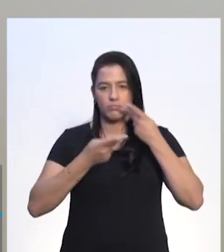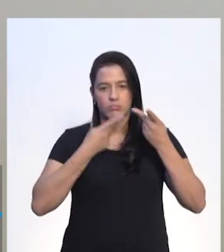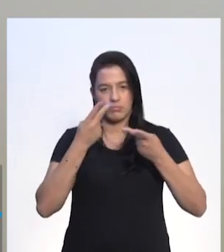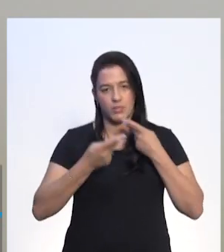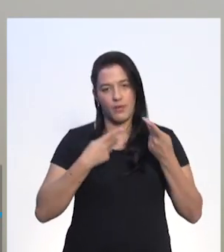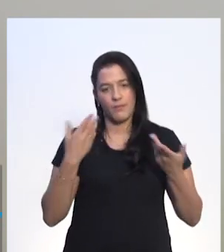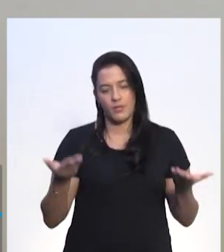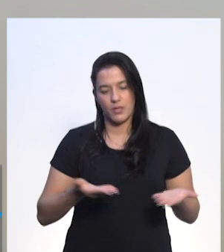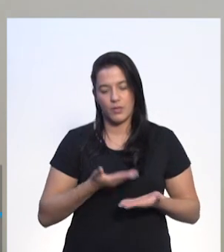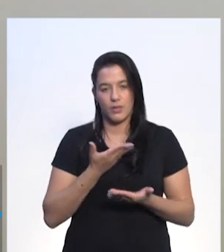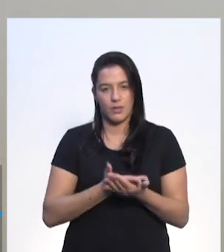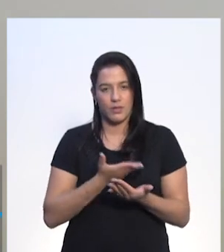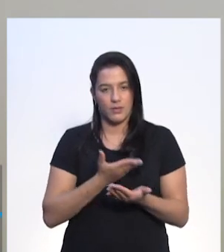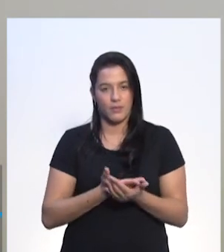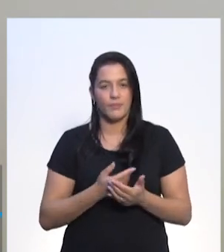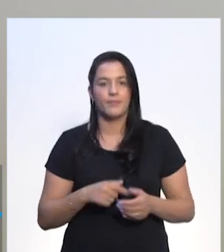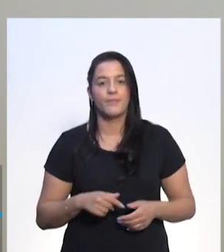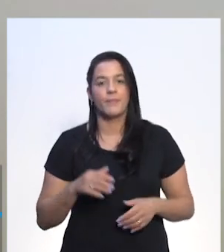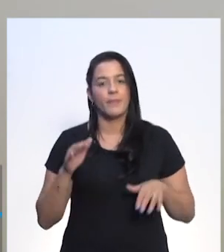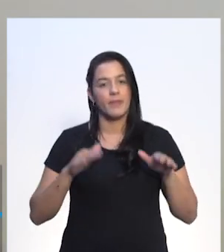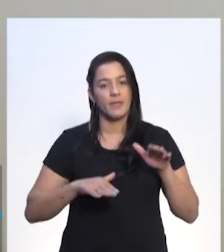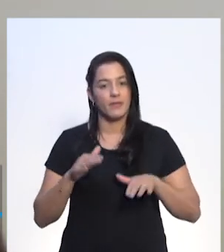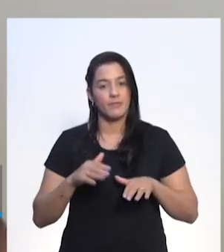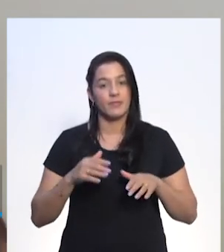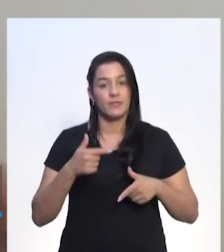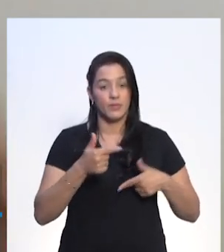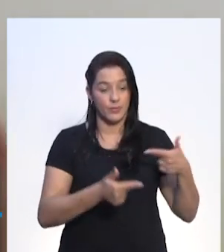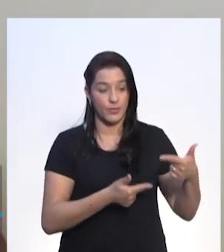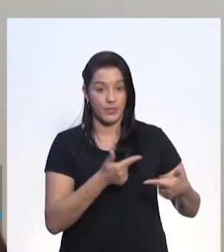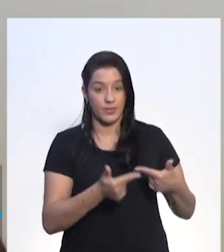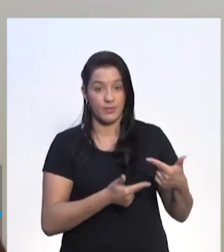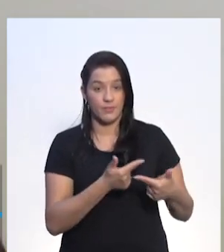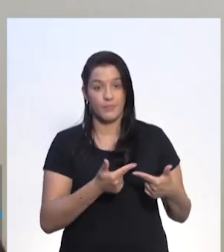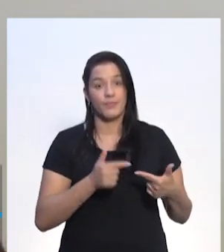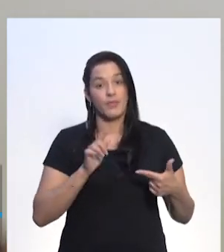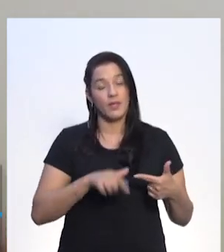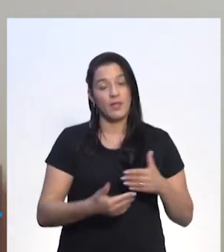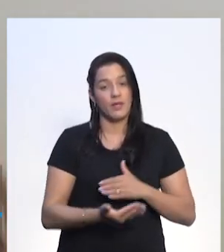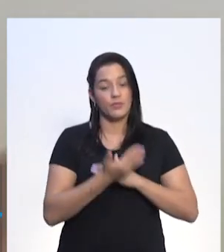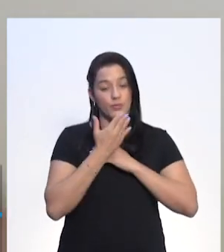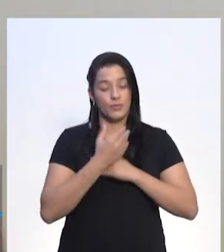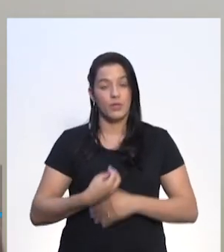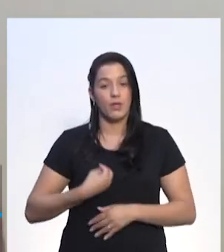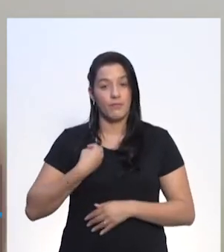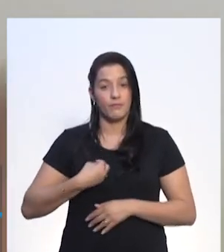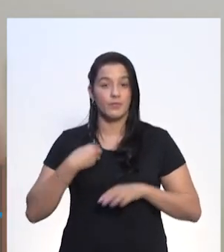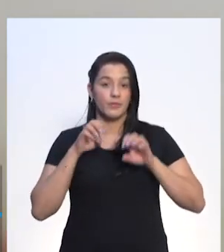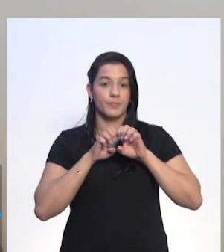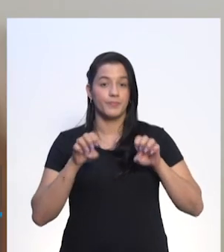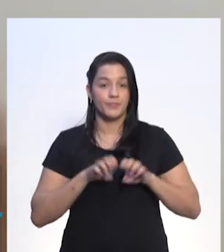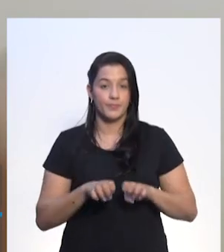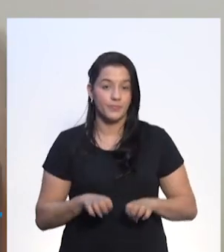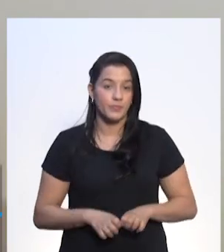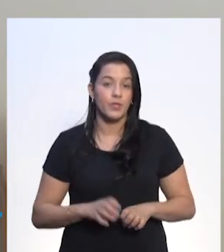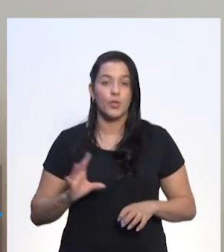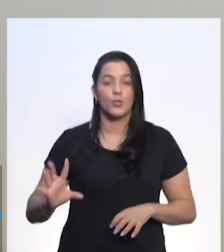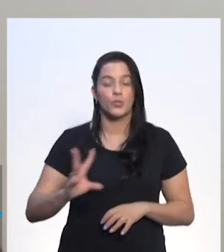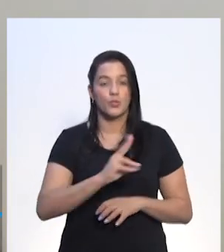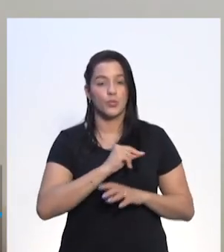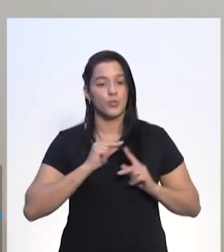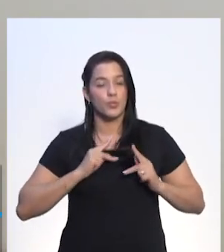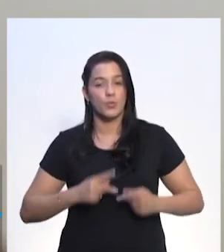em nossas aulas, né? Uma vez que o trabalho ele é estruturante em nossa vida, falamos que todo ser humano